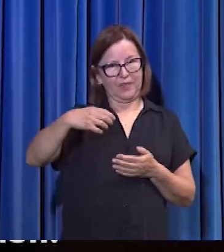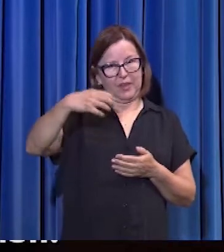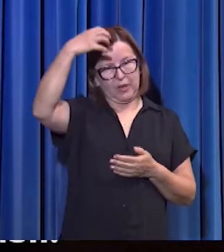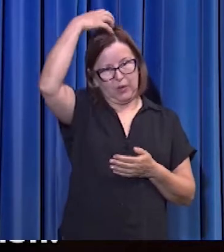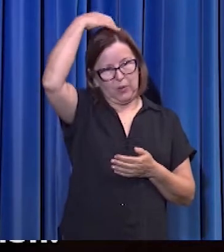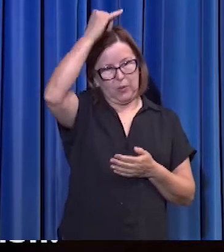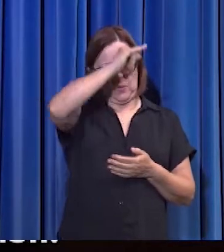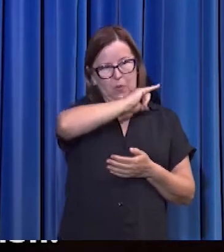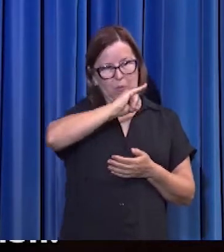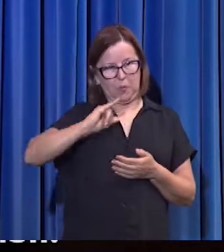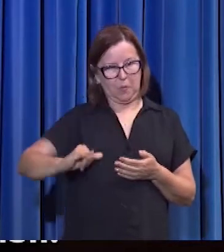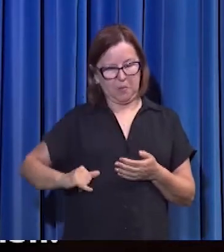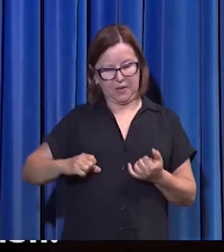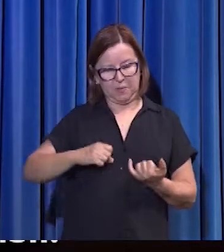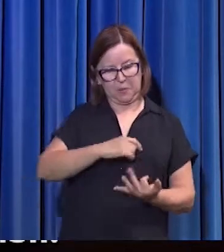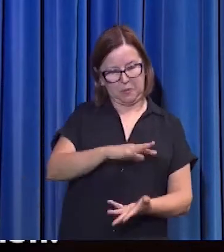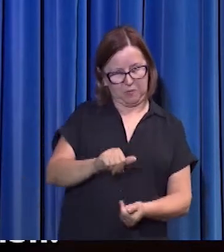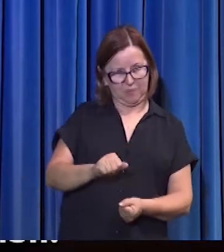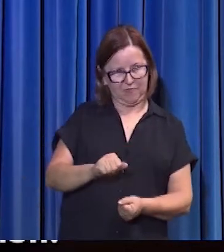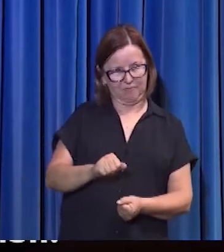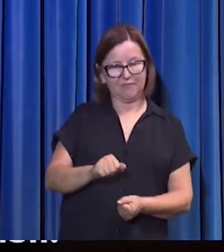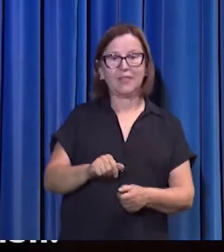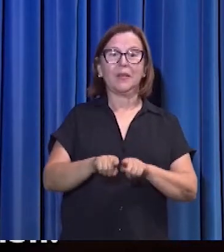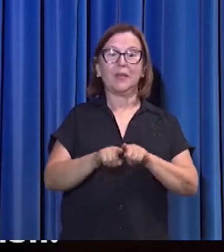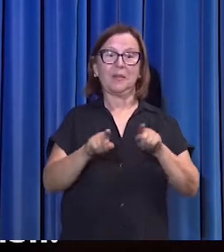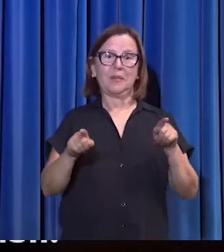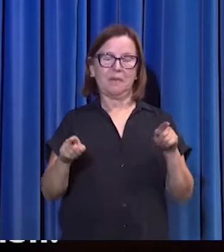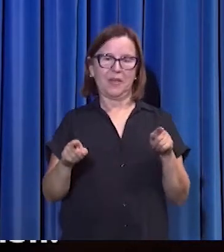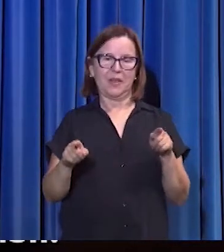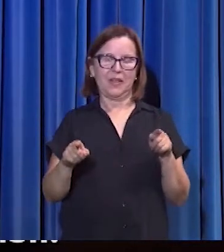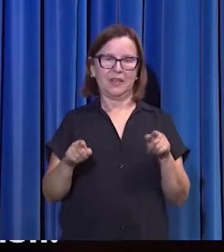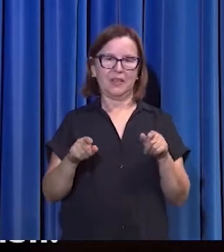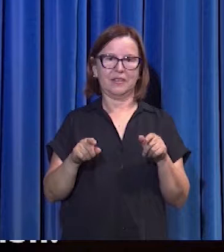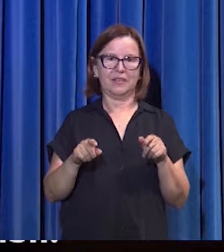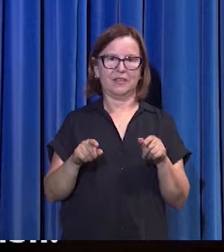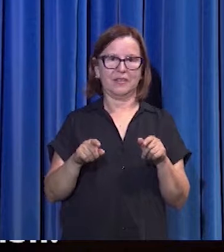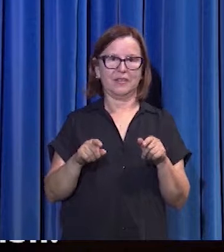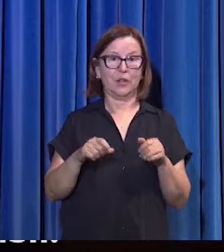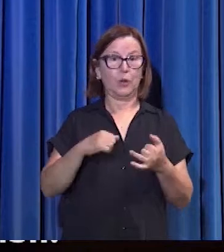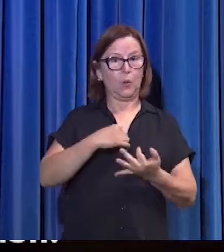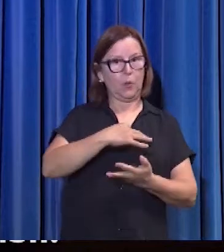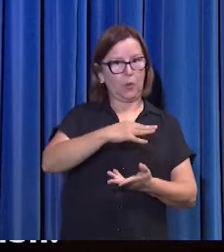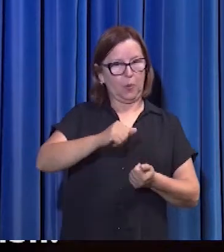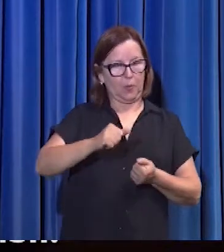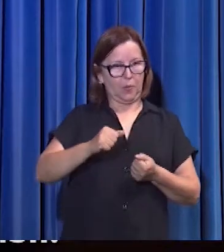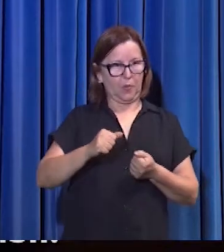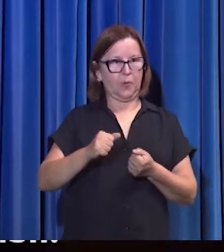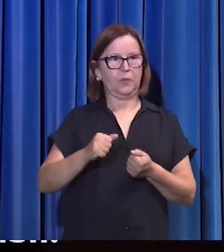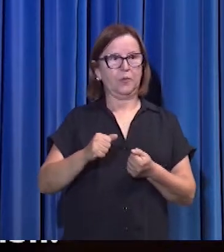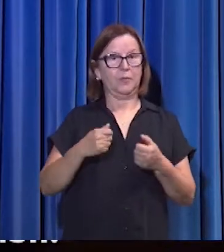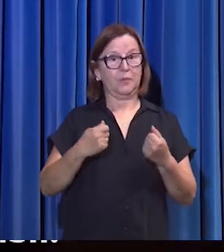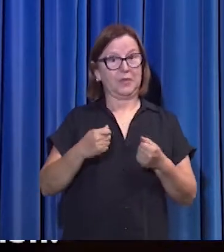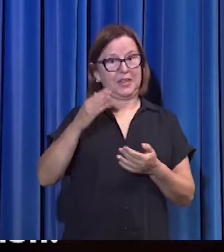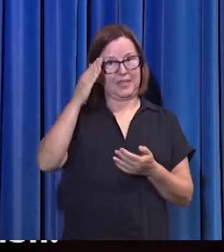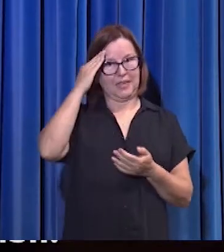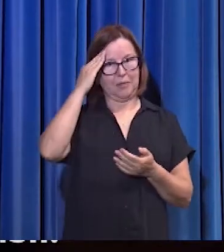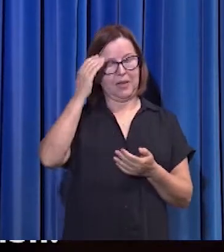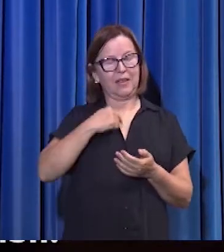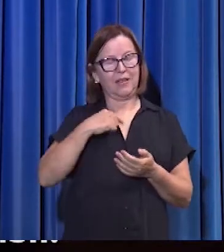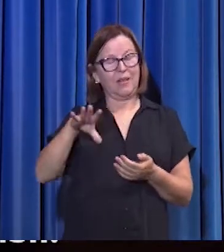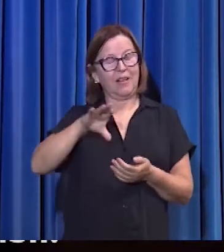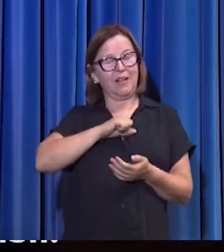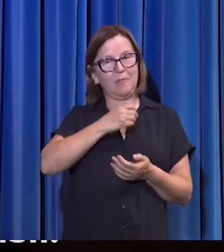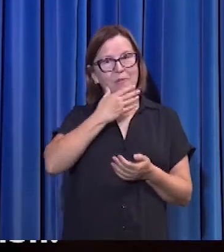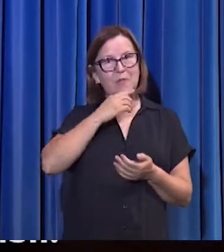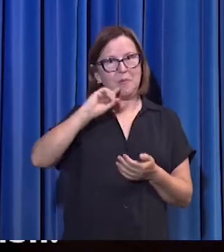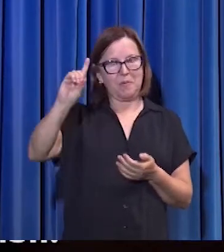mim. Contudo, assim procedo para que o mundo saiba que eu amo o Pai e que faço como o